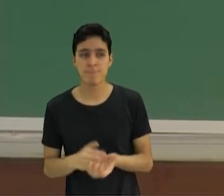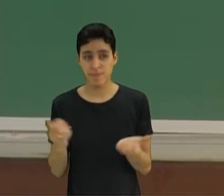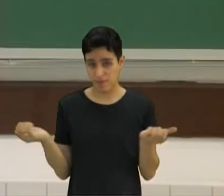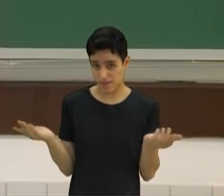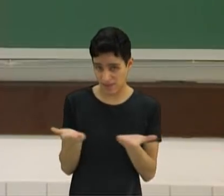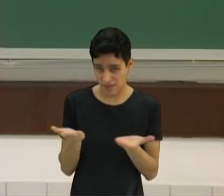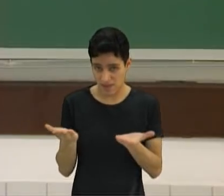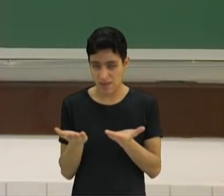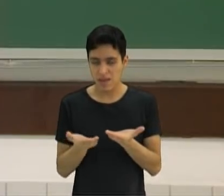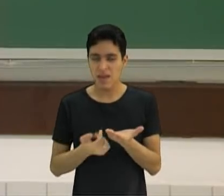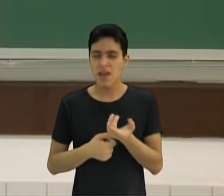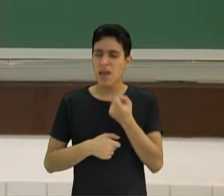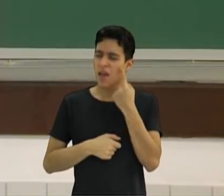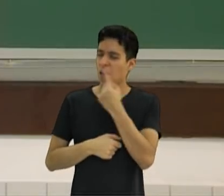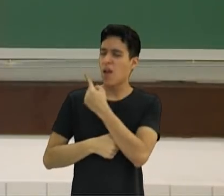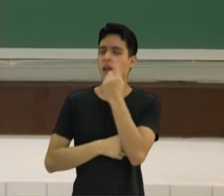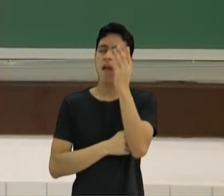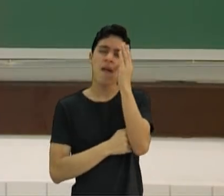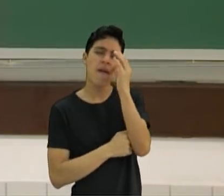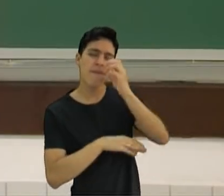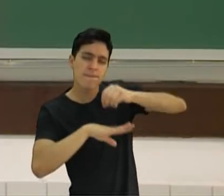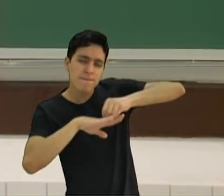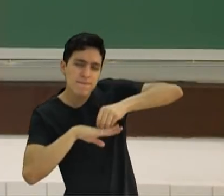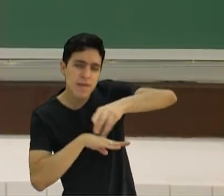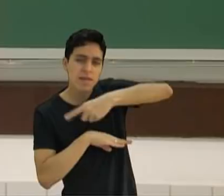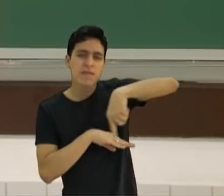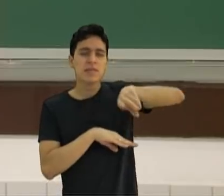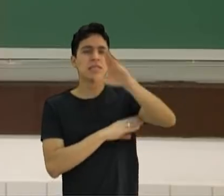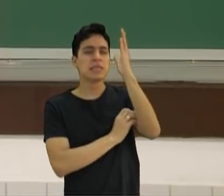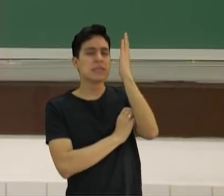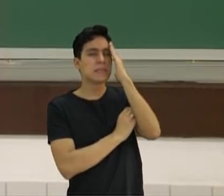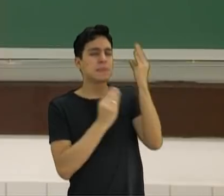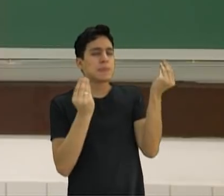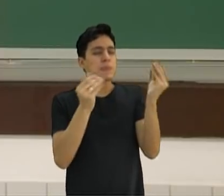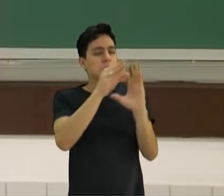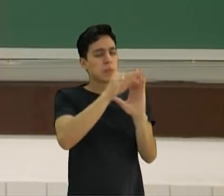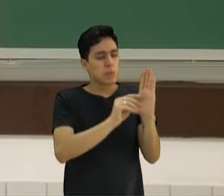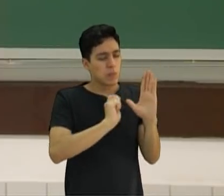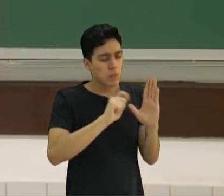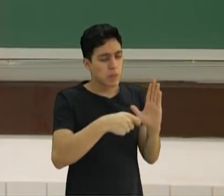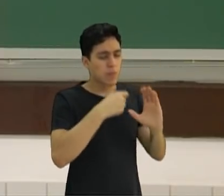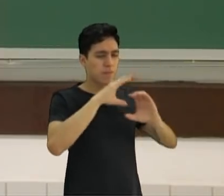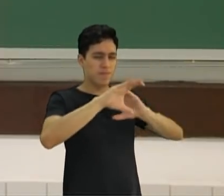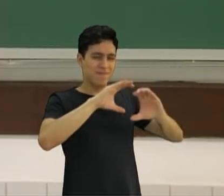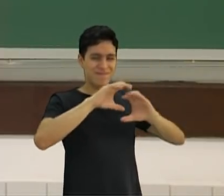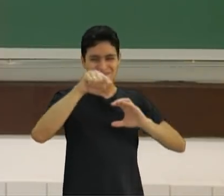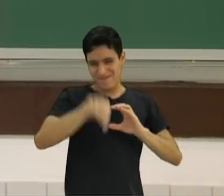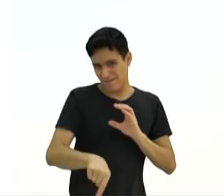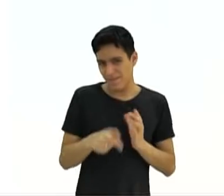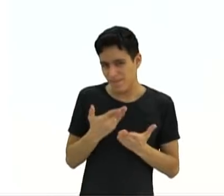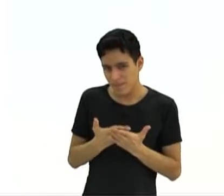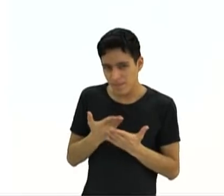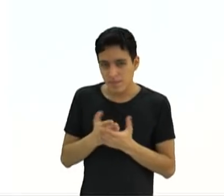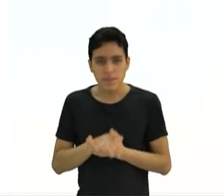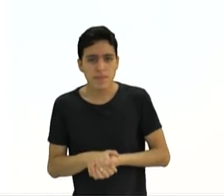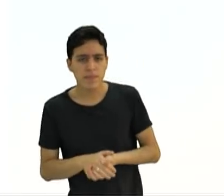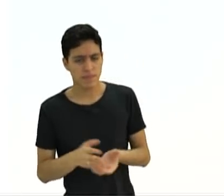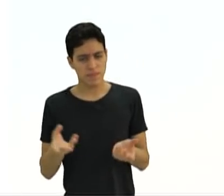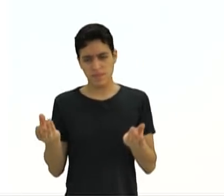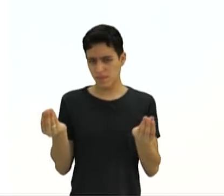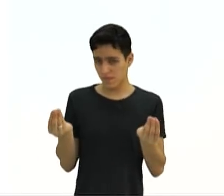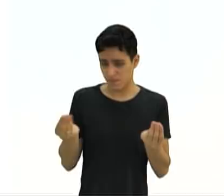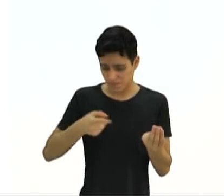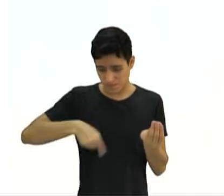Agora, vamos para uma curiosidade, então, nesse conteúdo sobre canto na nossa aula, né? Como será que a